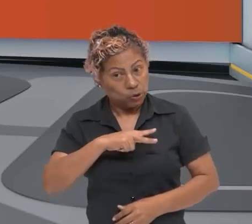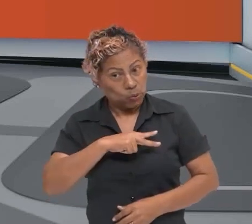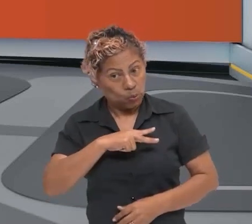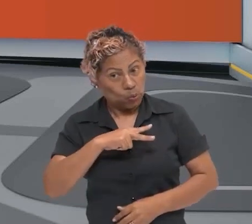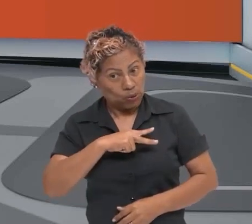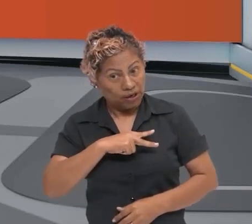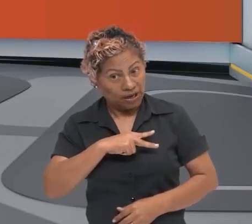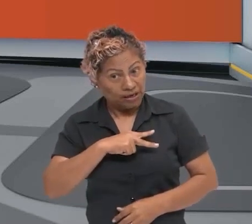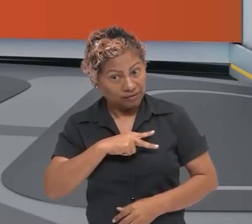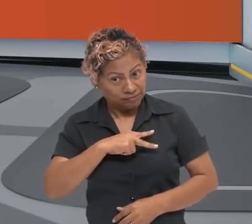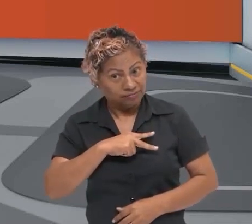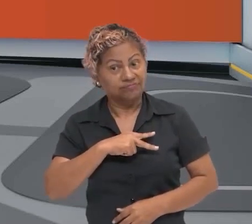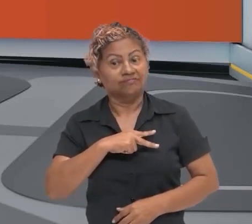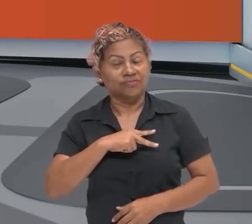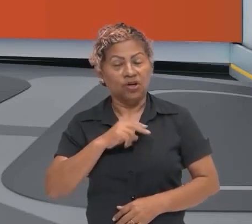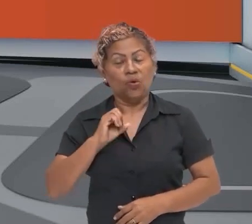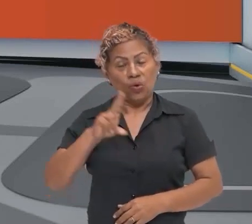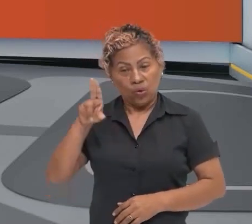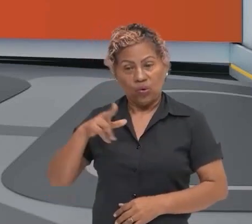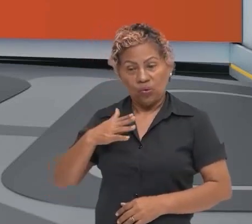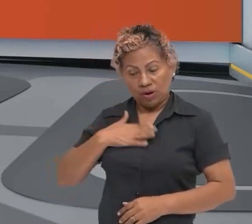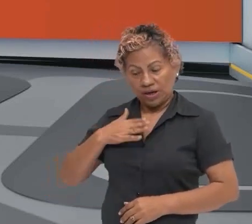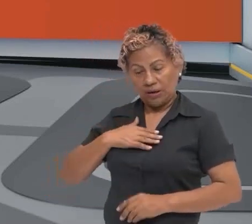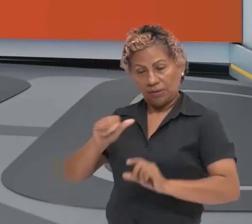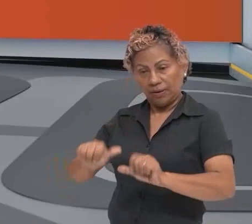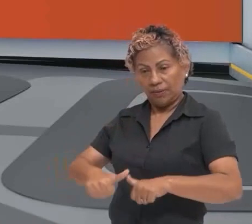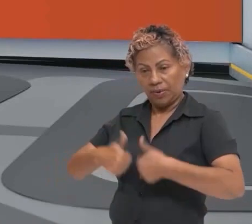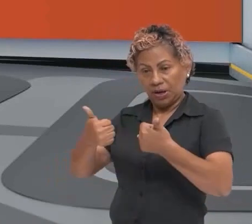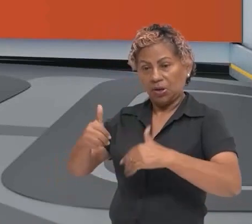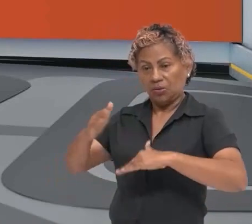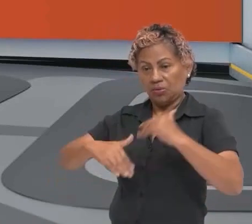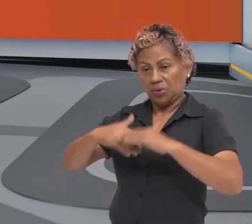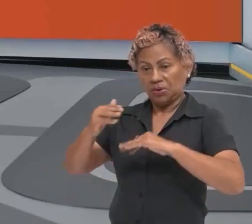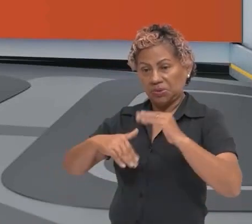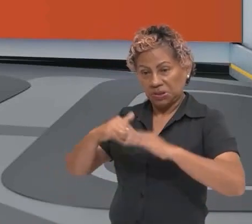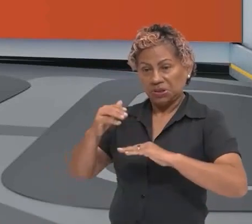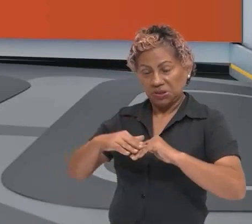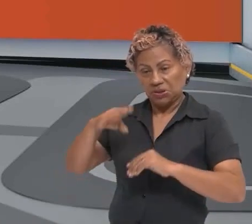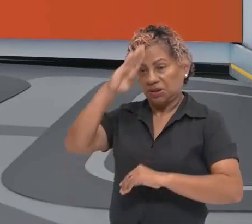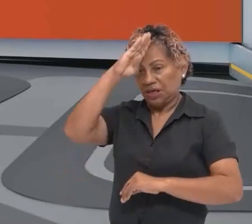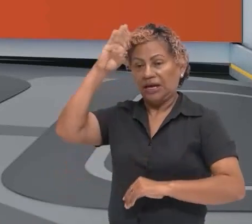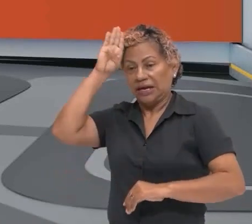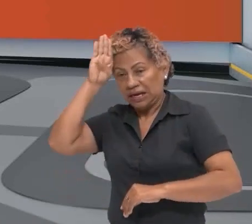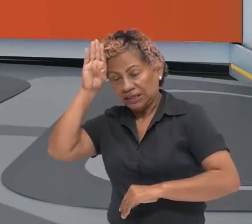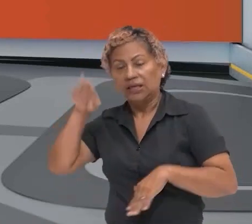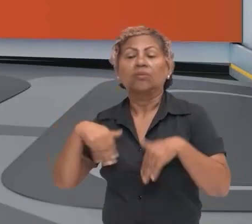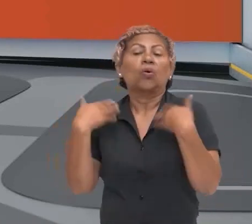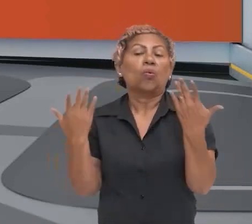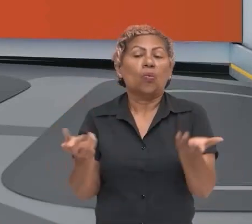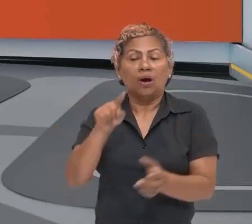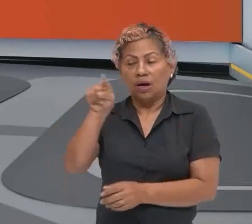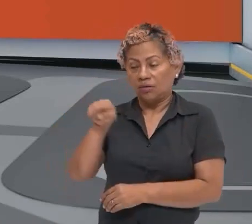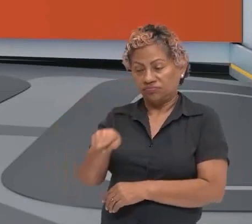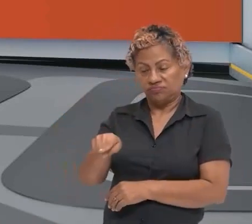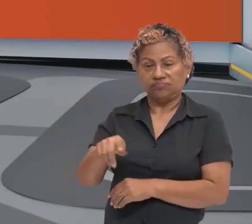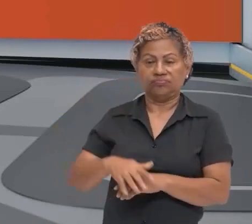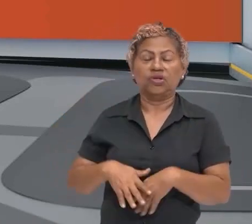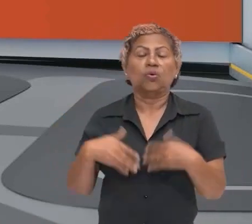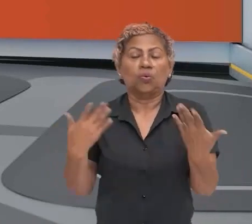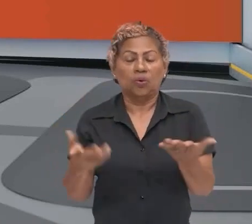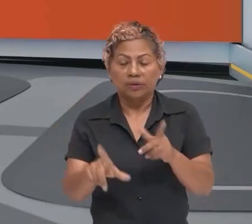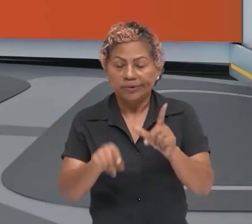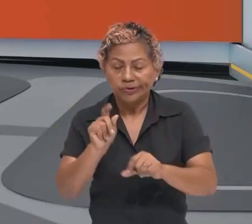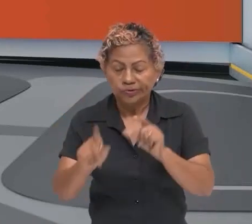ou também a questão profissional, a questão acadêmica. E essas escolhas que nós temos